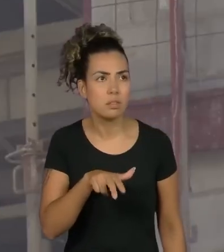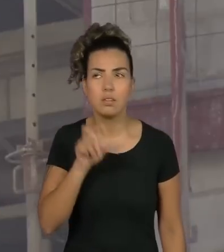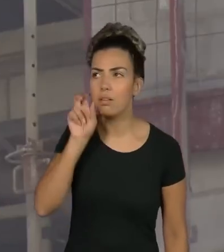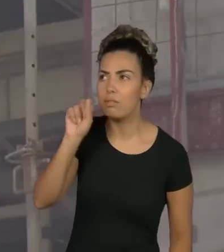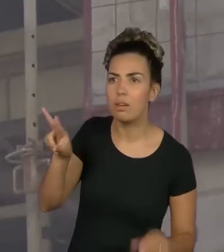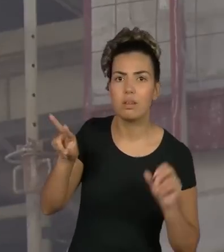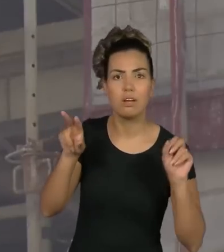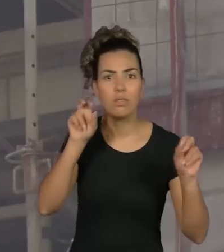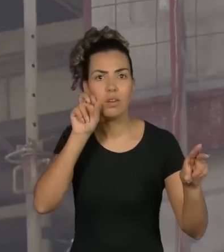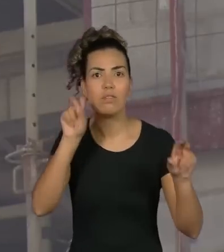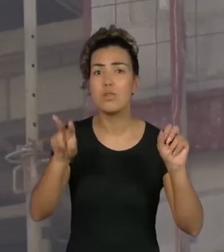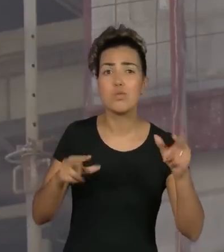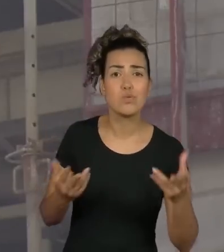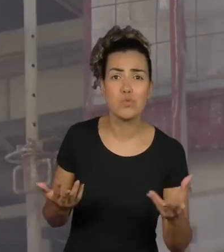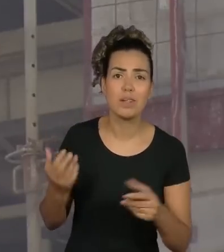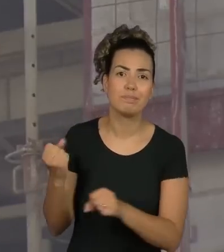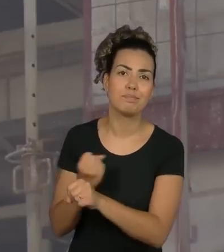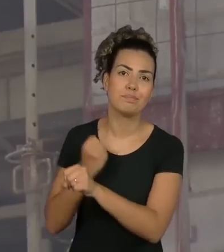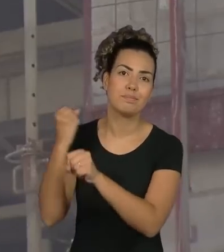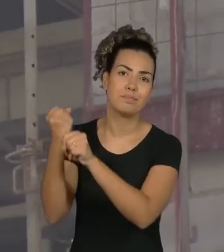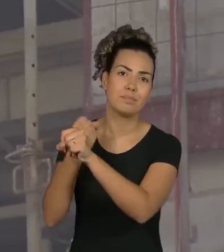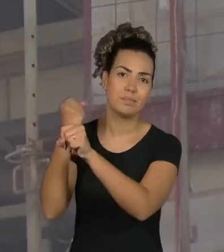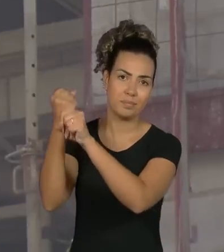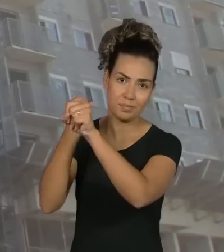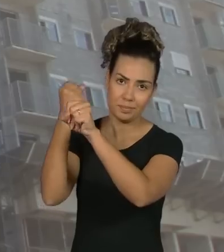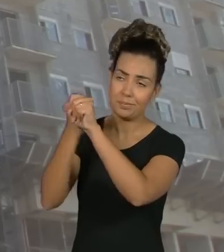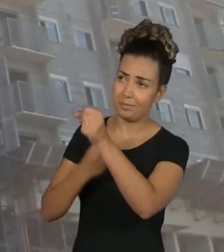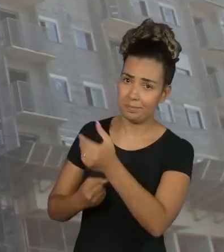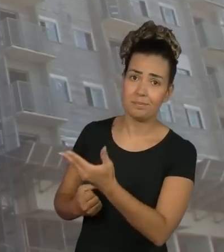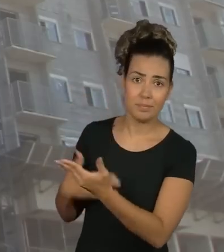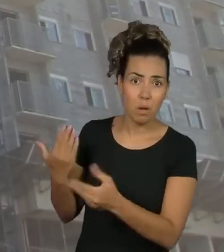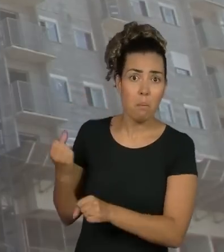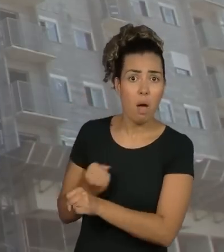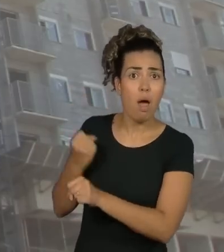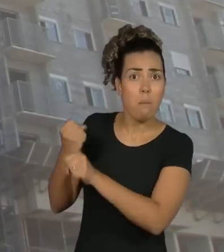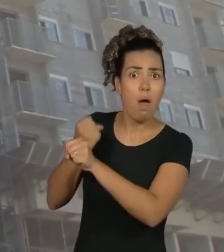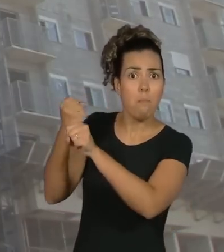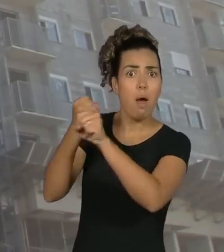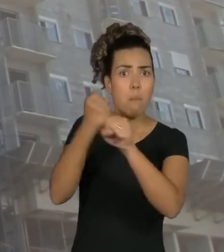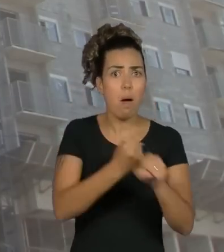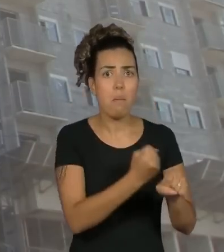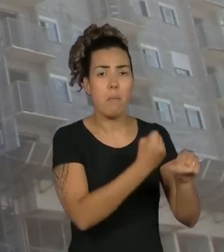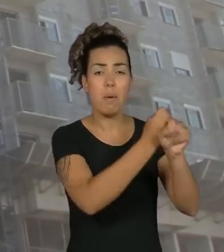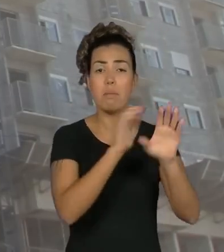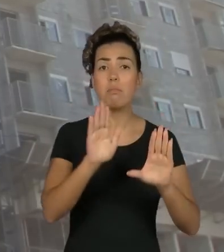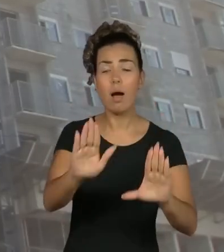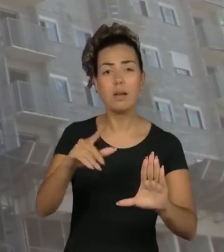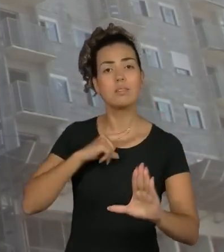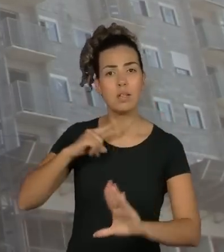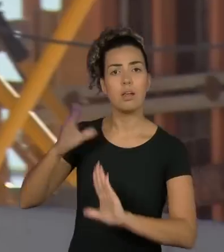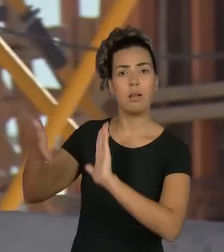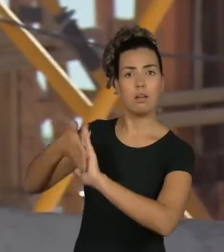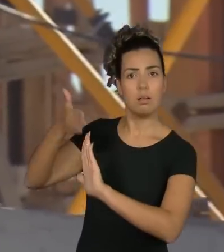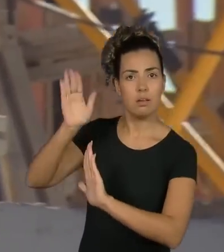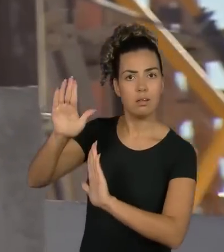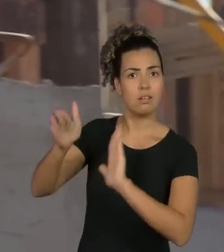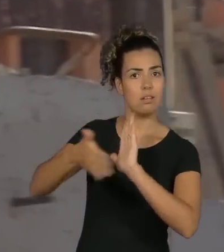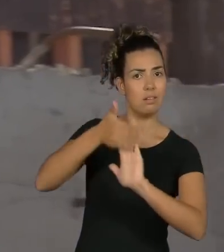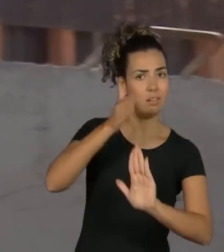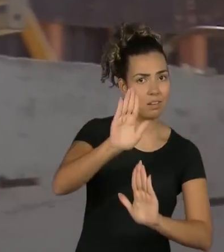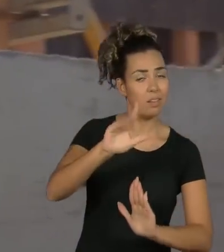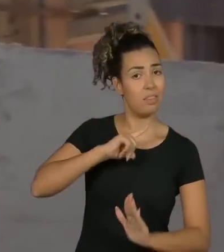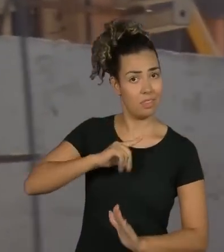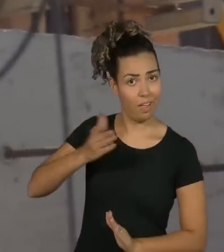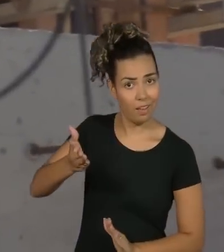As construções avançam no país e aumentam o uso de materiais como o concreto e o aço, que poluem o ar e a